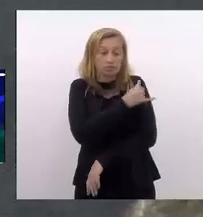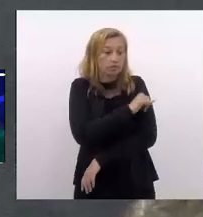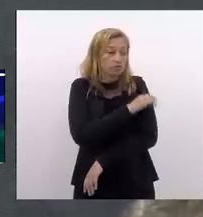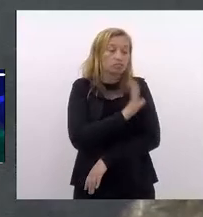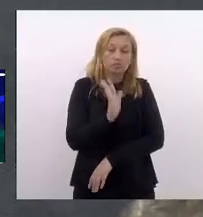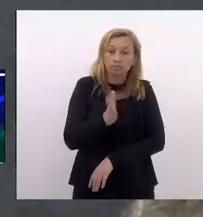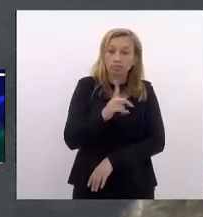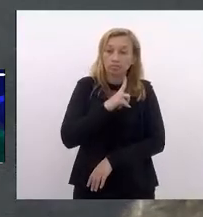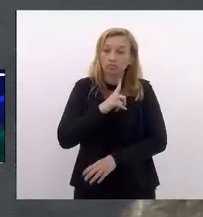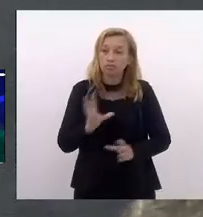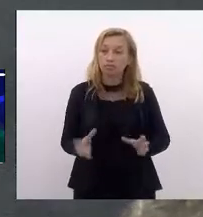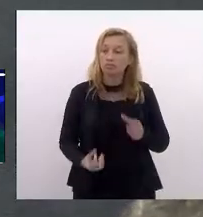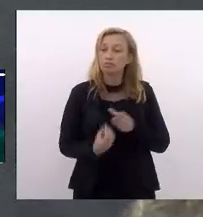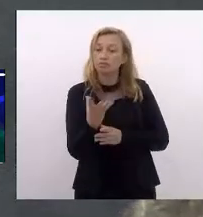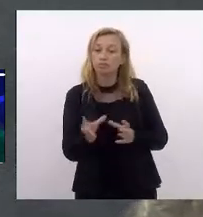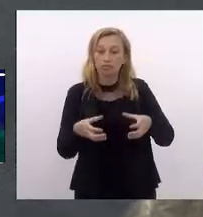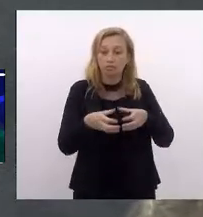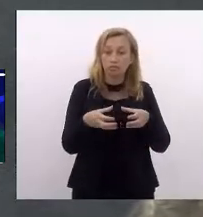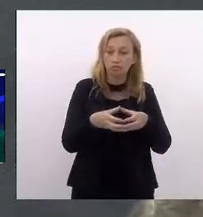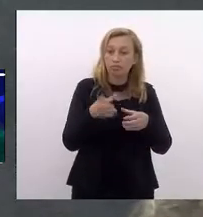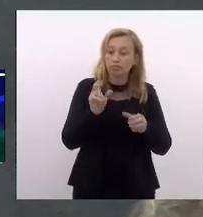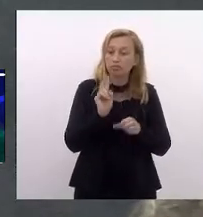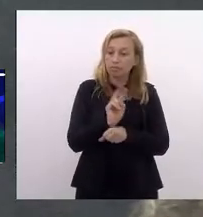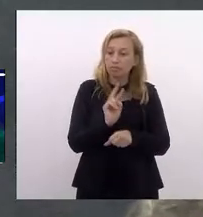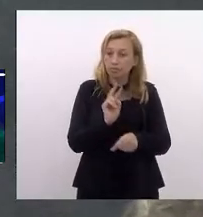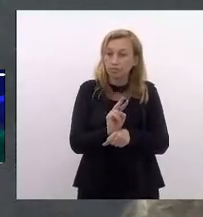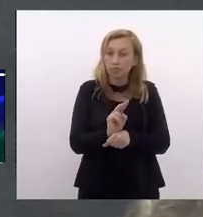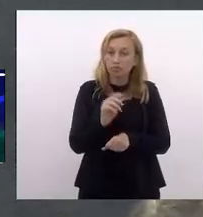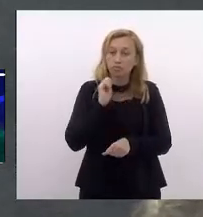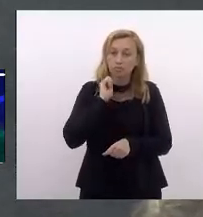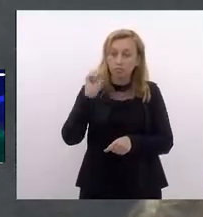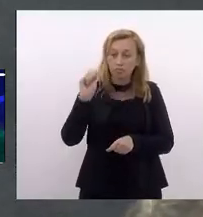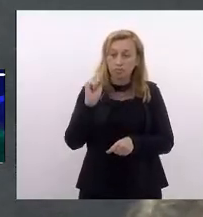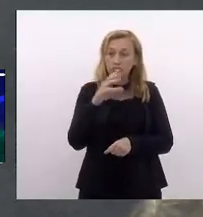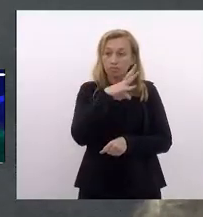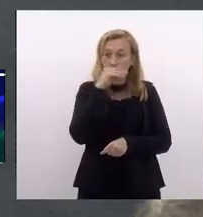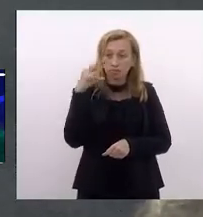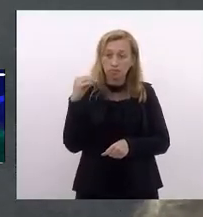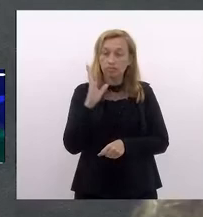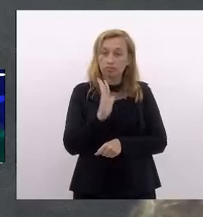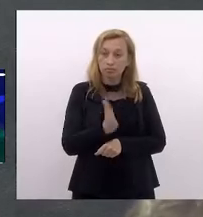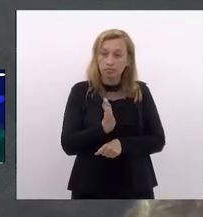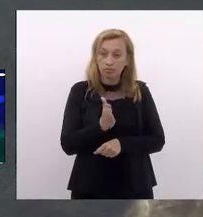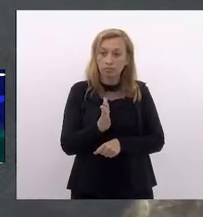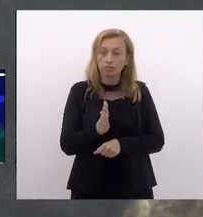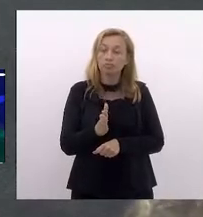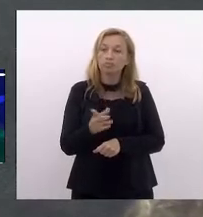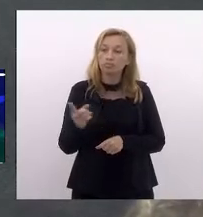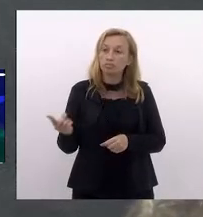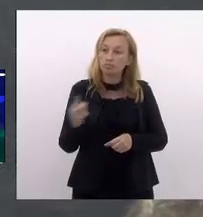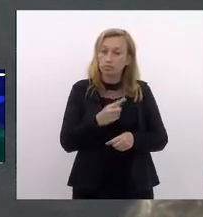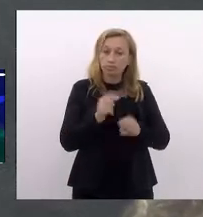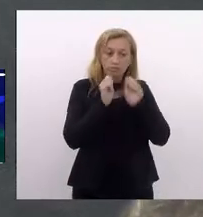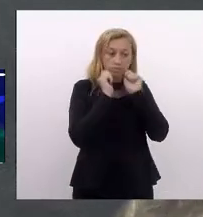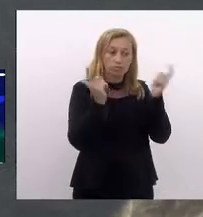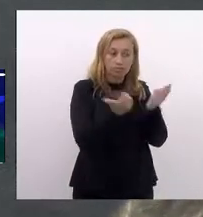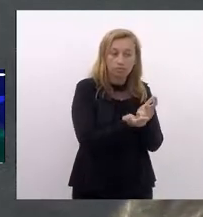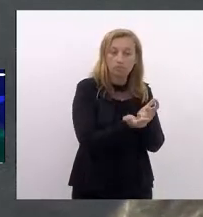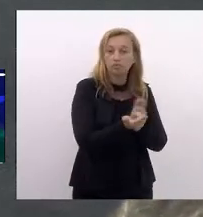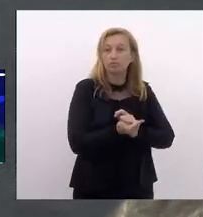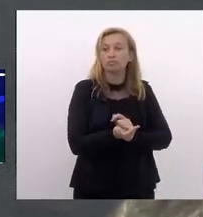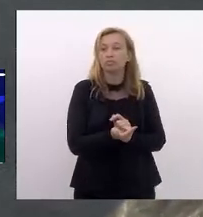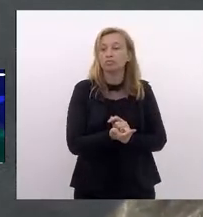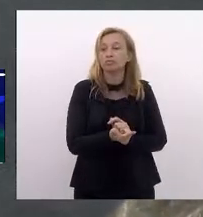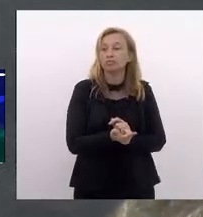Janeiro já tem construído o comitê de prevenção o some-se aos homicídios na adolescência ao trazer para a Assembleia Legislativa